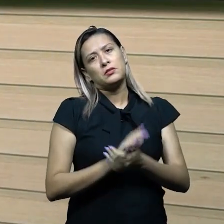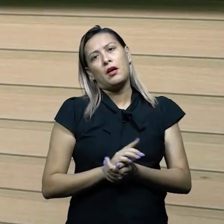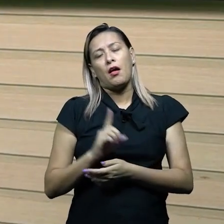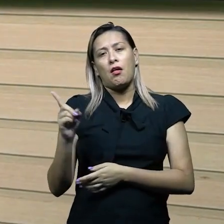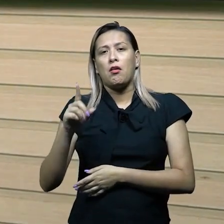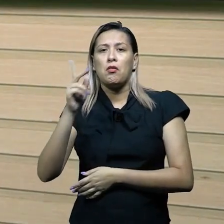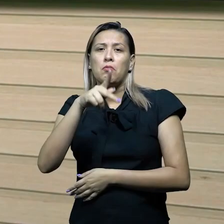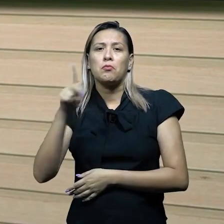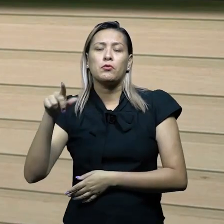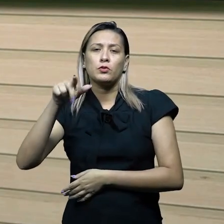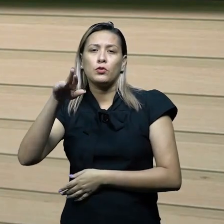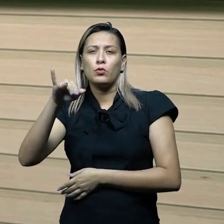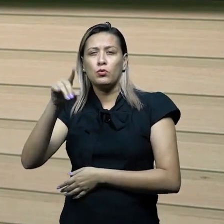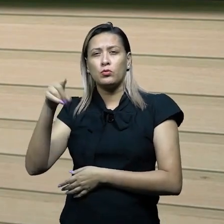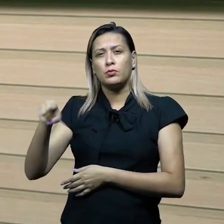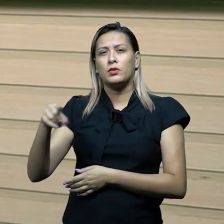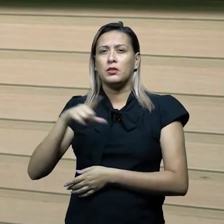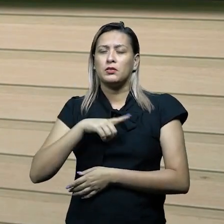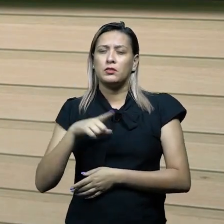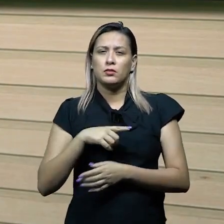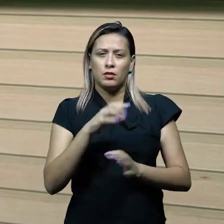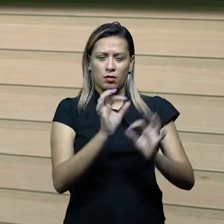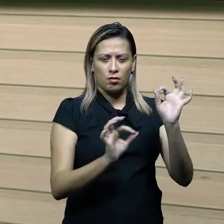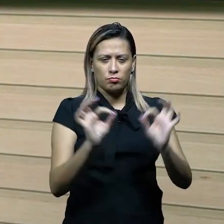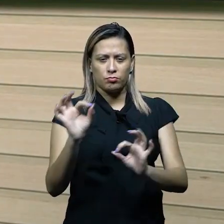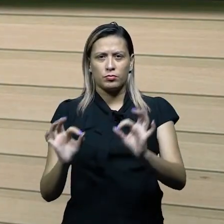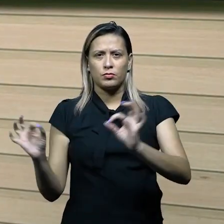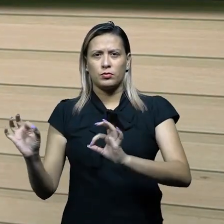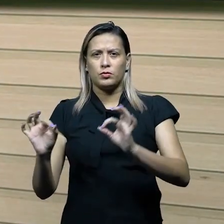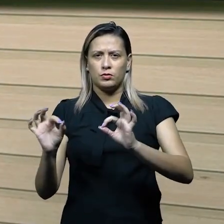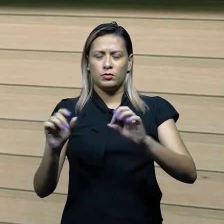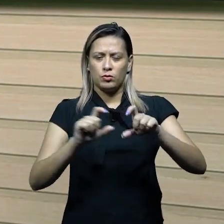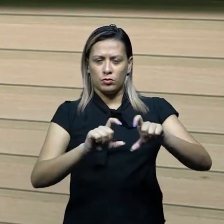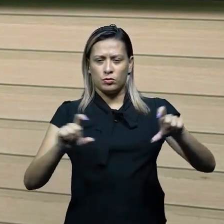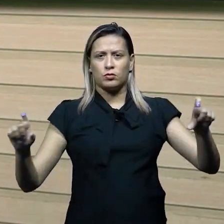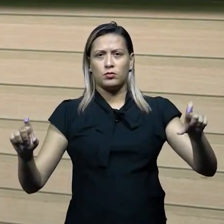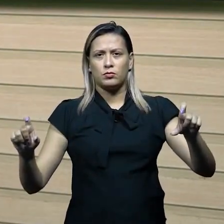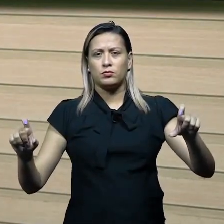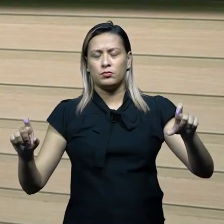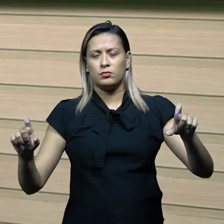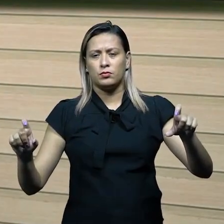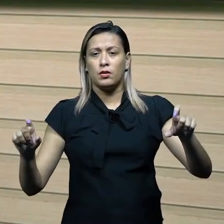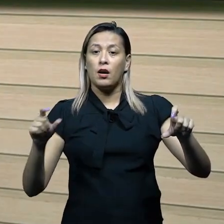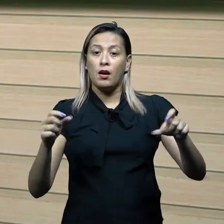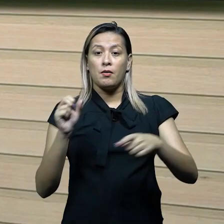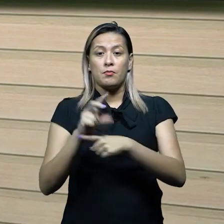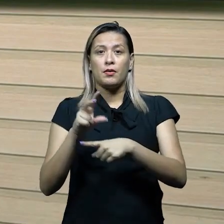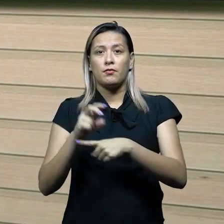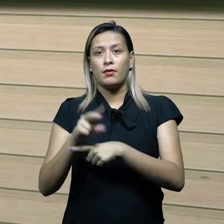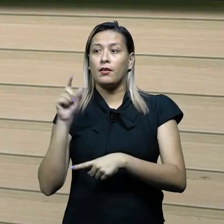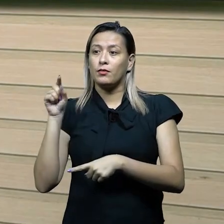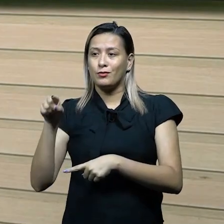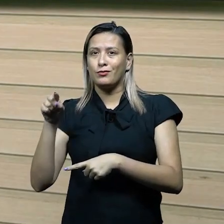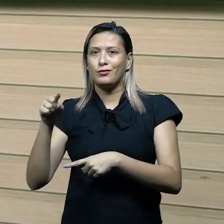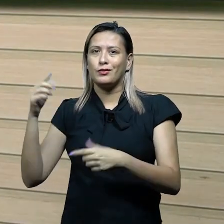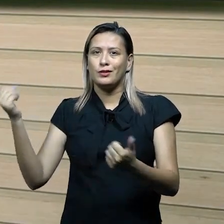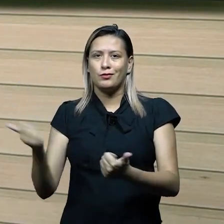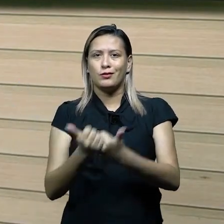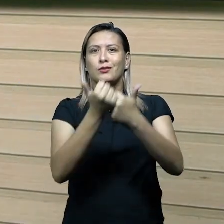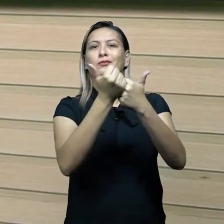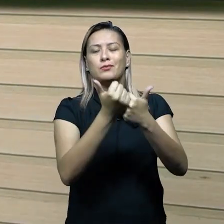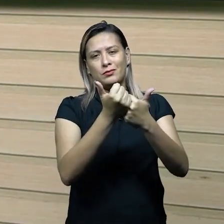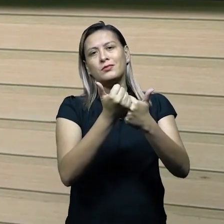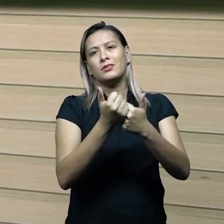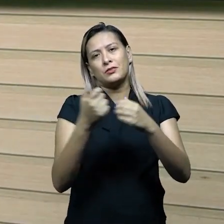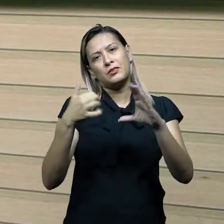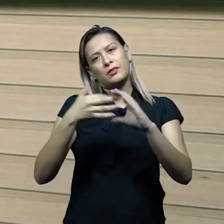Então, o Guterres já está ali, ele contemplou ali aquele ciclo horizontal e abriu uma vaga de alguém que foi demitido. Guterres, você